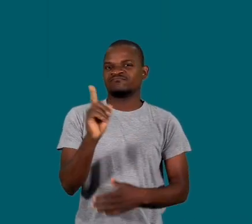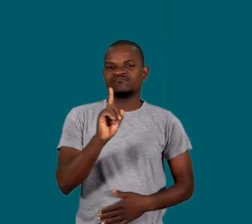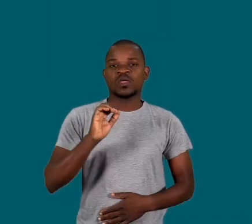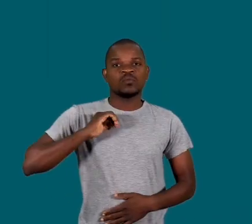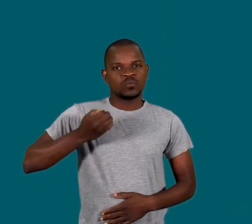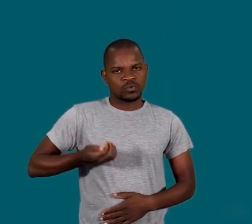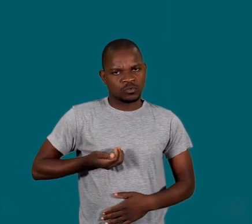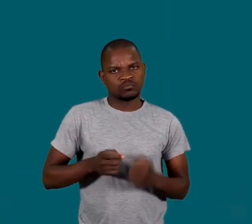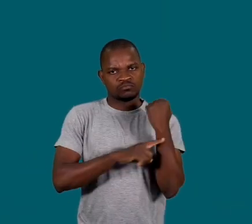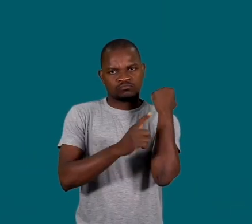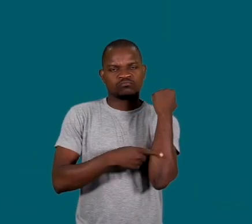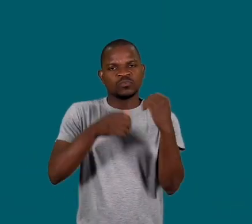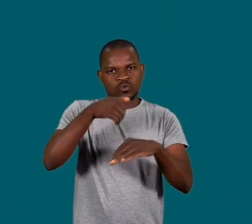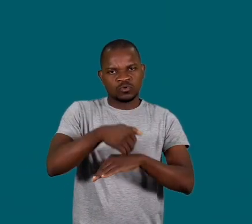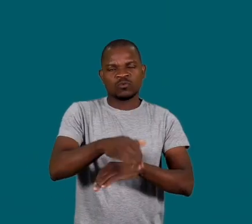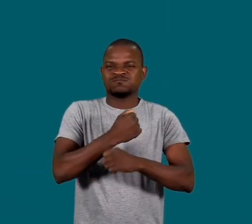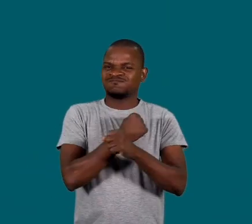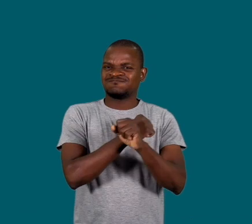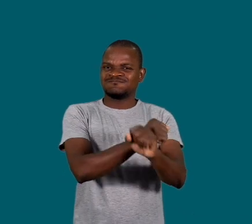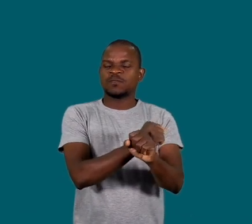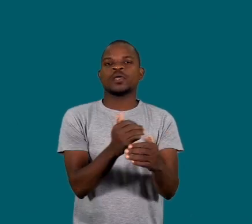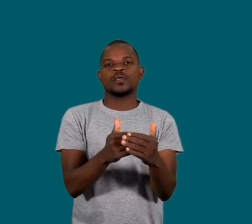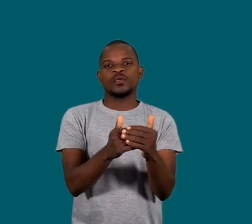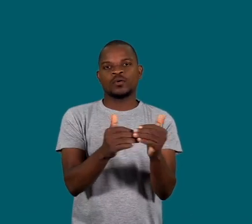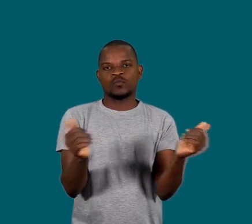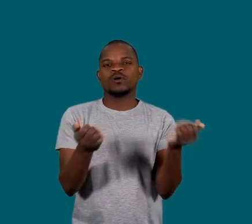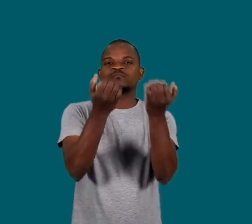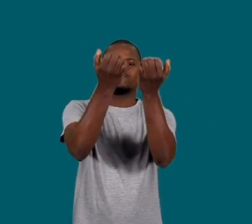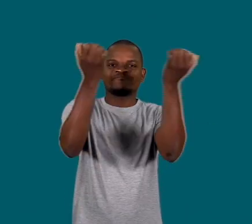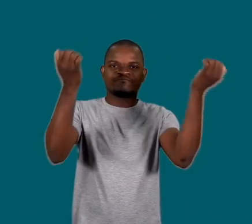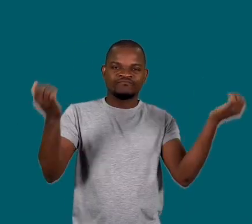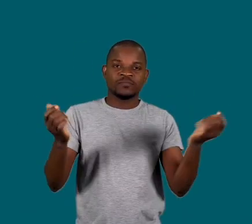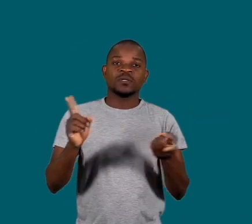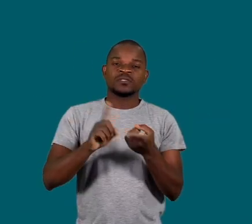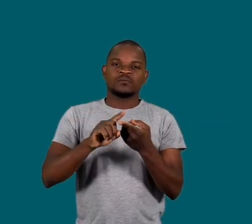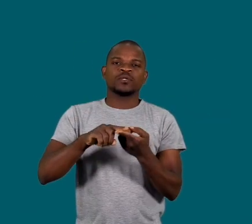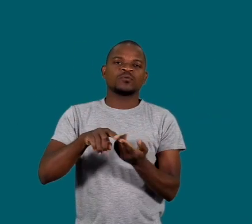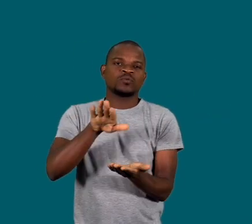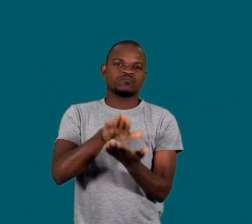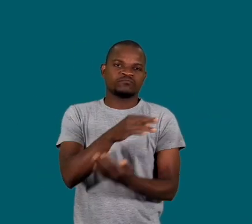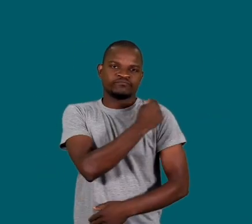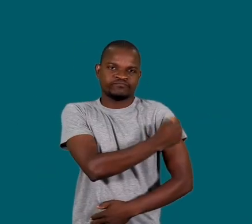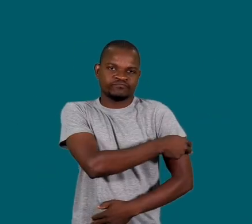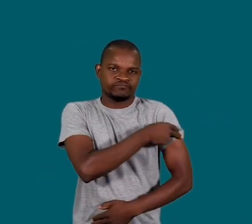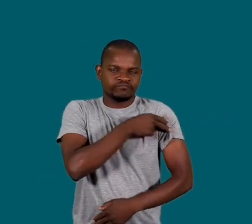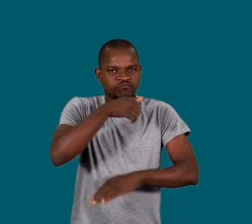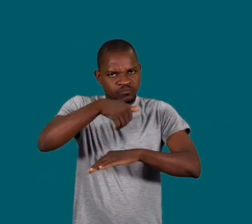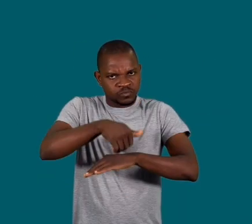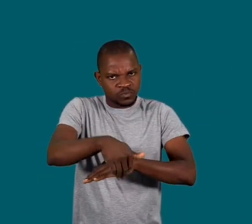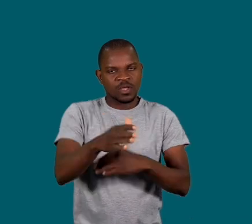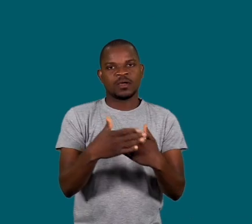grávidas devem tomar as mesmas medidas preventivas recomendadas para todos os adultos. As unidades sanitárias